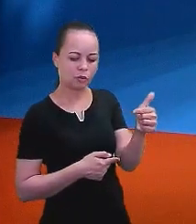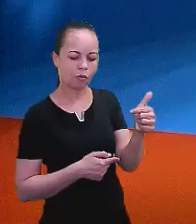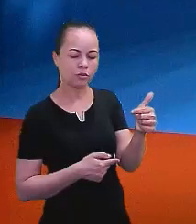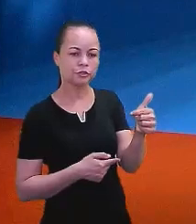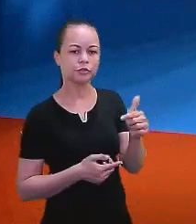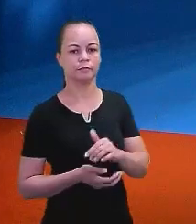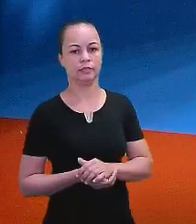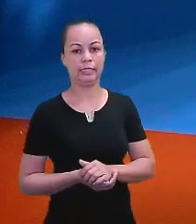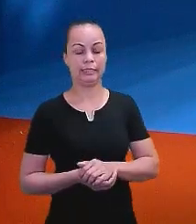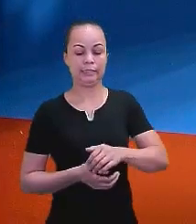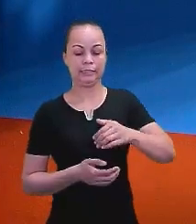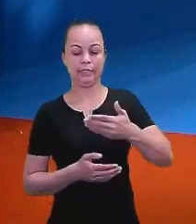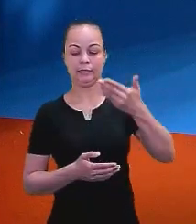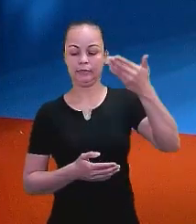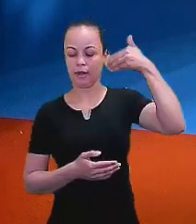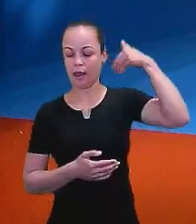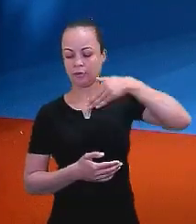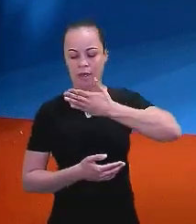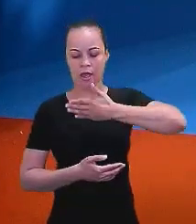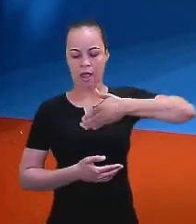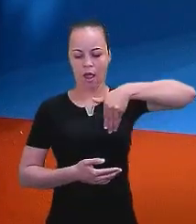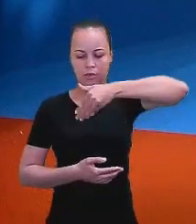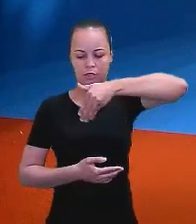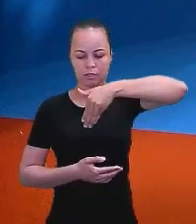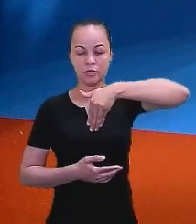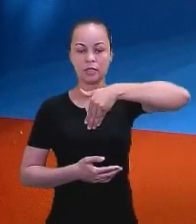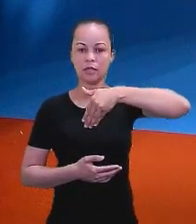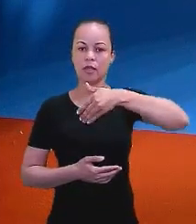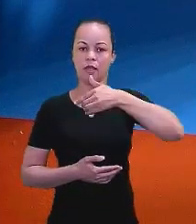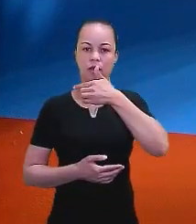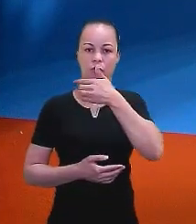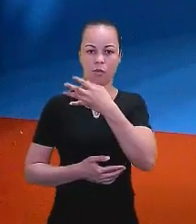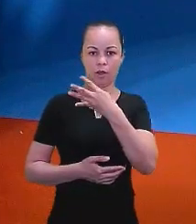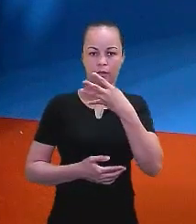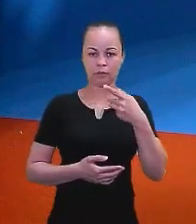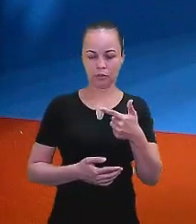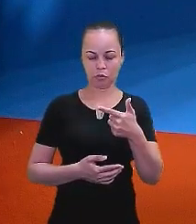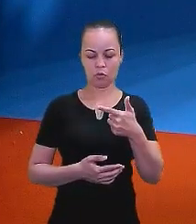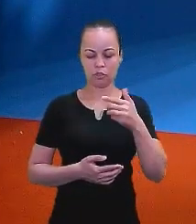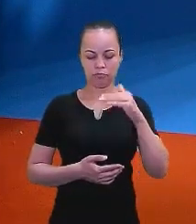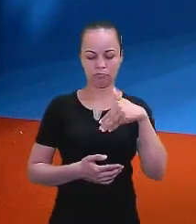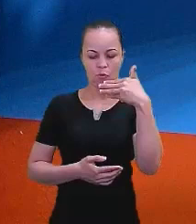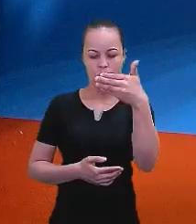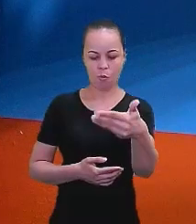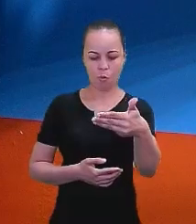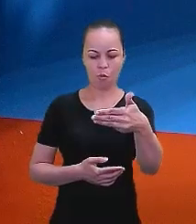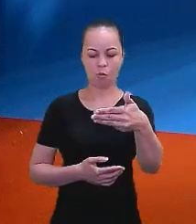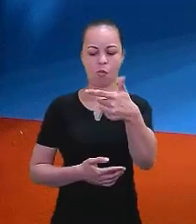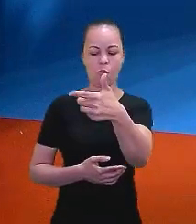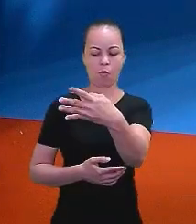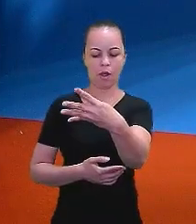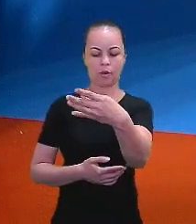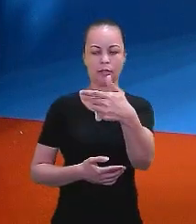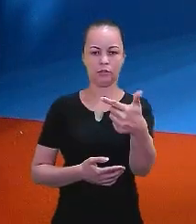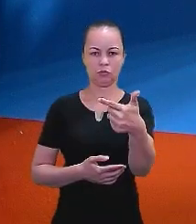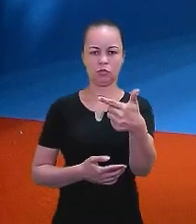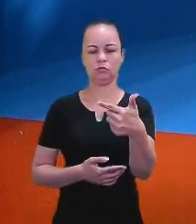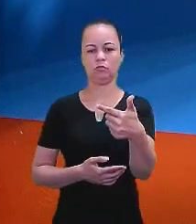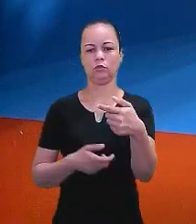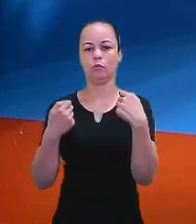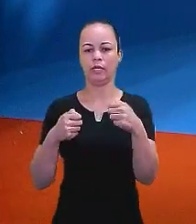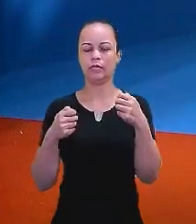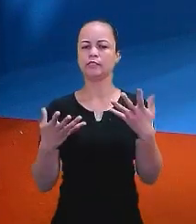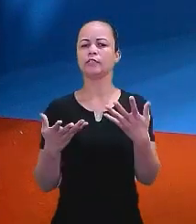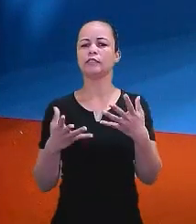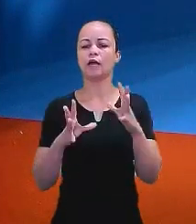lado aqui é 42, o outro lado também vai ser 42. Então, eu preciso